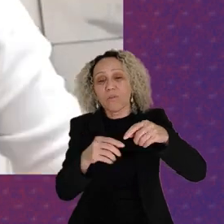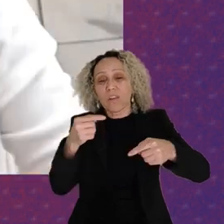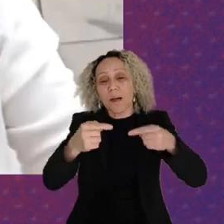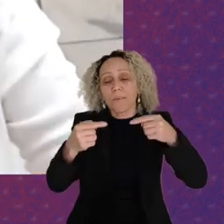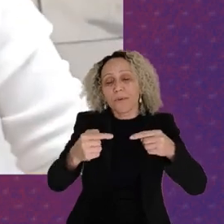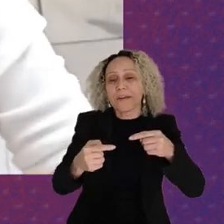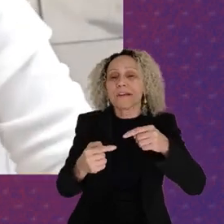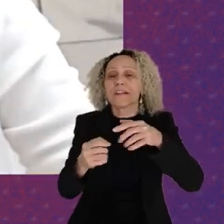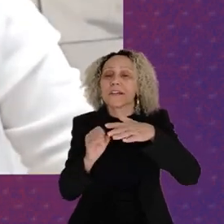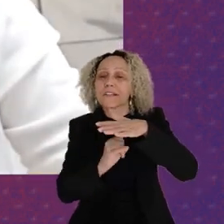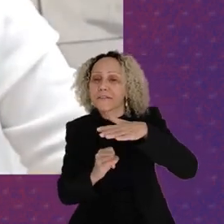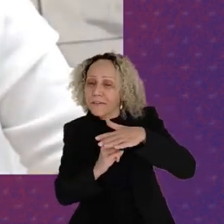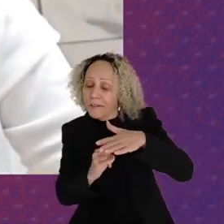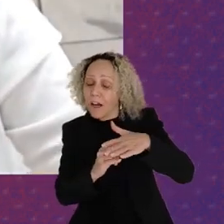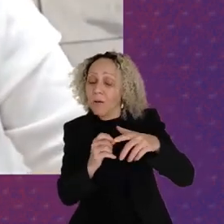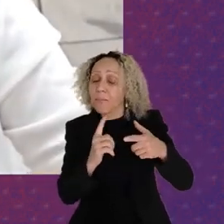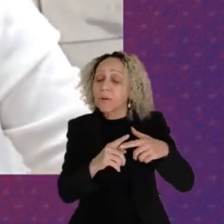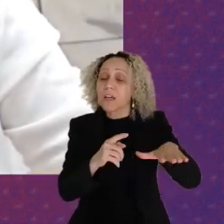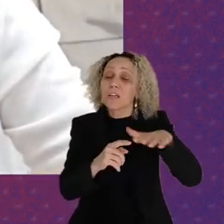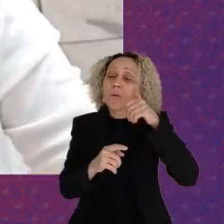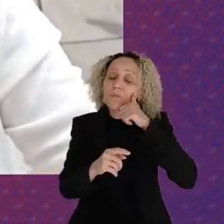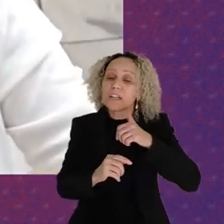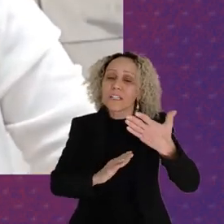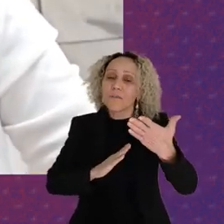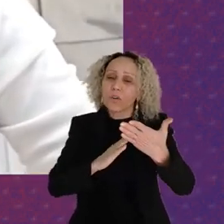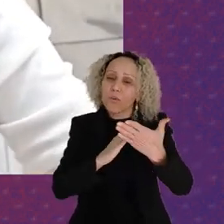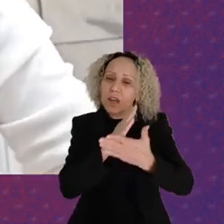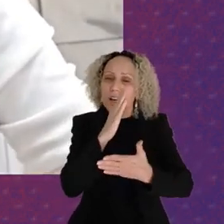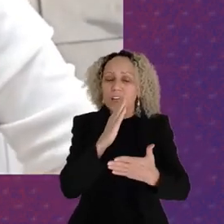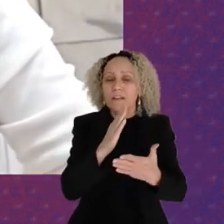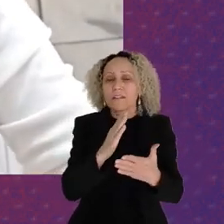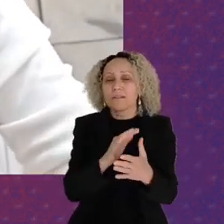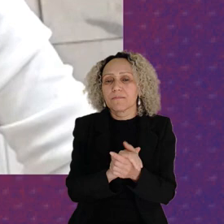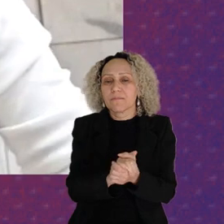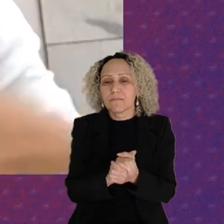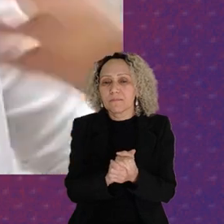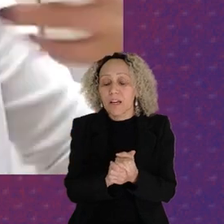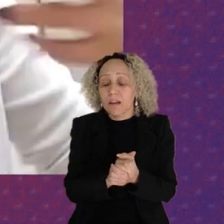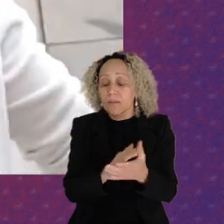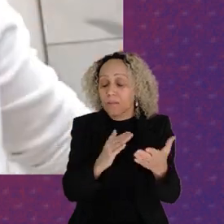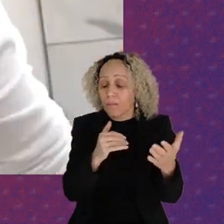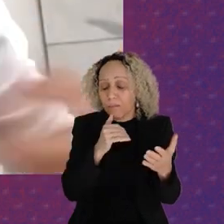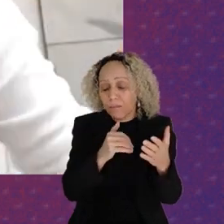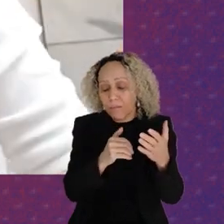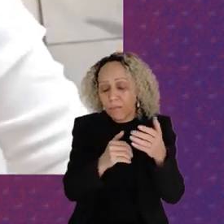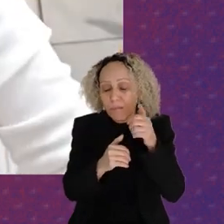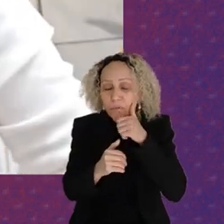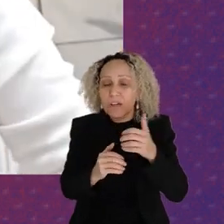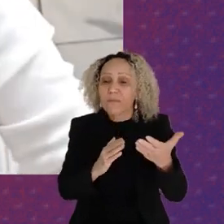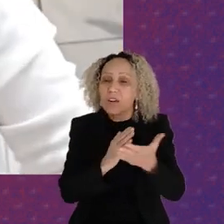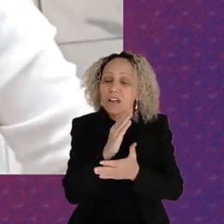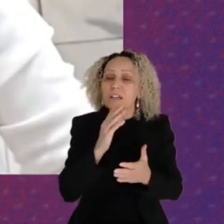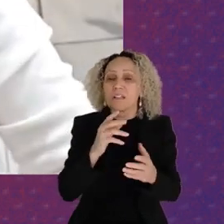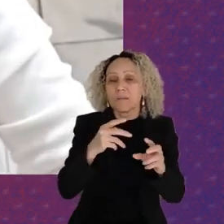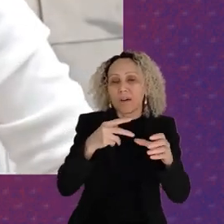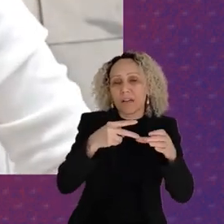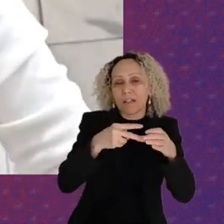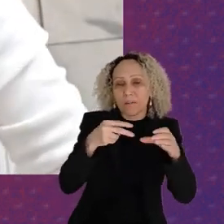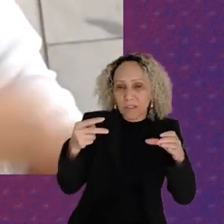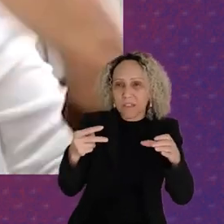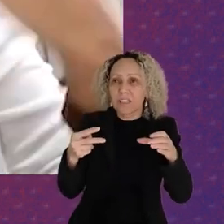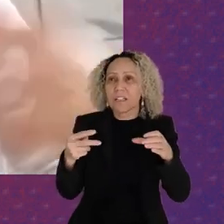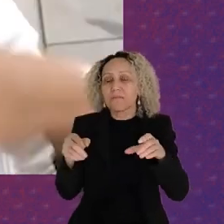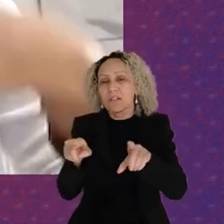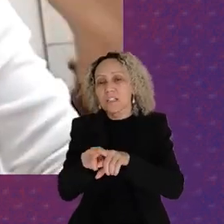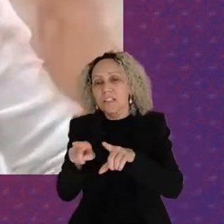eleitas, né, para exercerem seus mandatos nas inúmeras câmaras legislativas, mas também dentro do poder executivo,